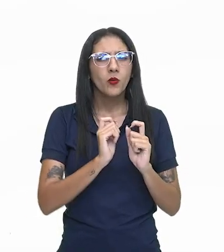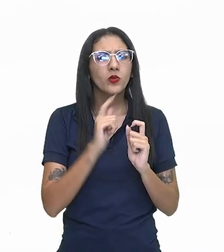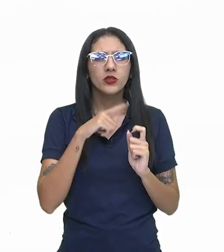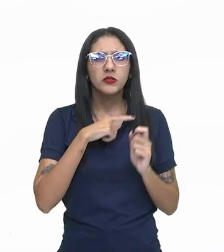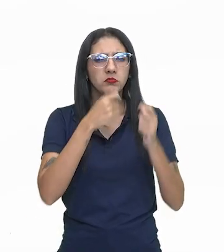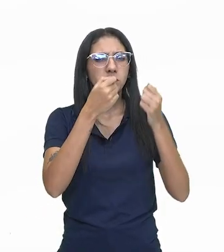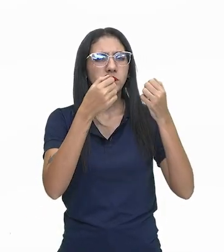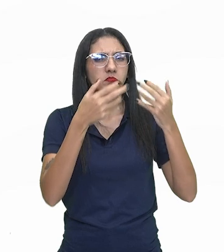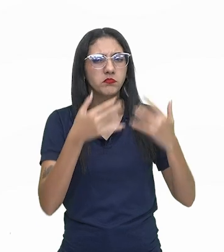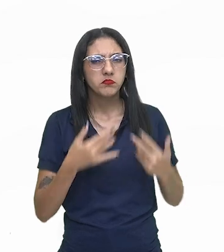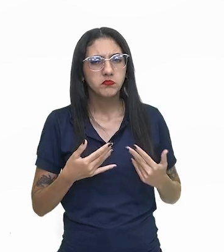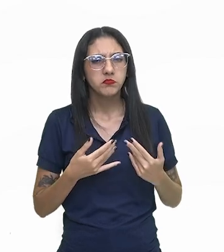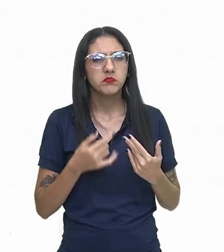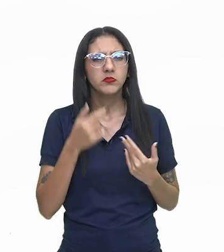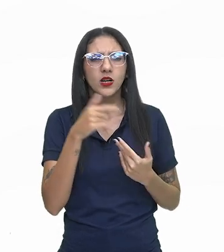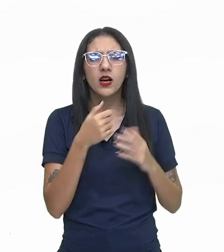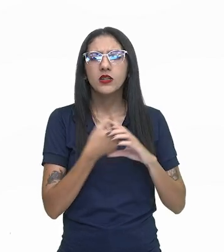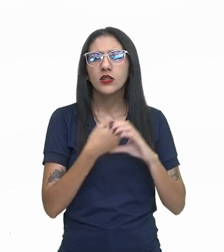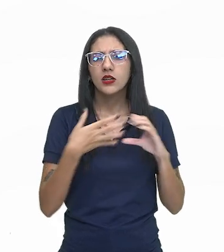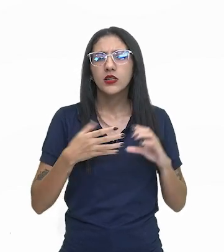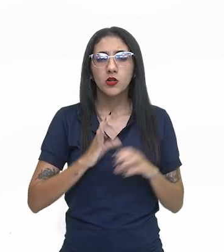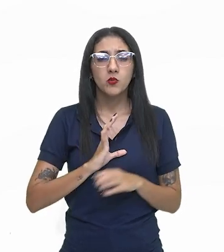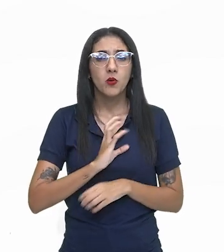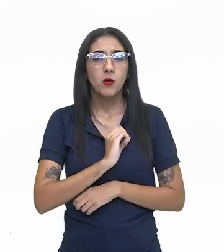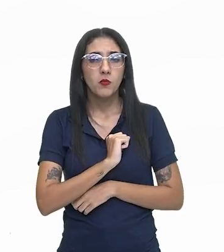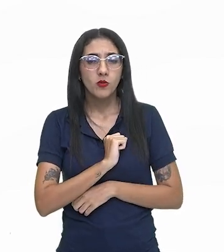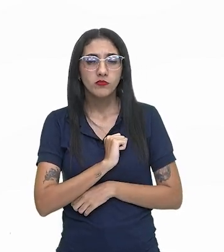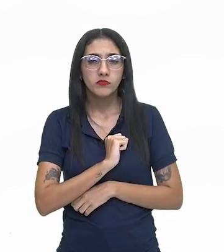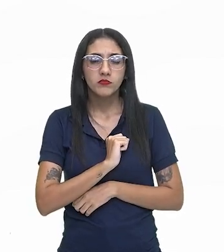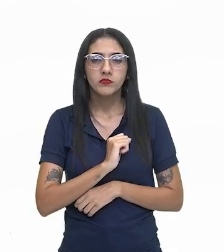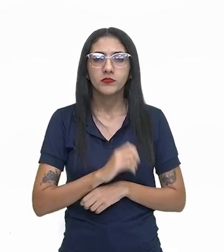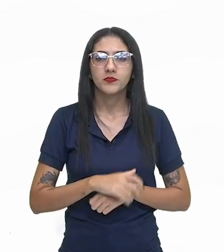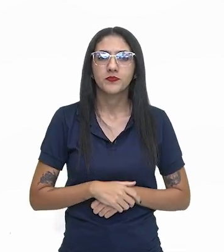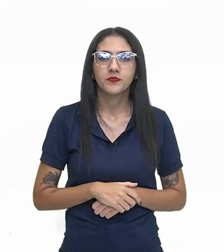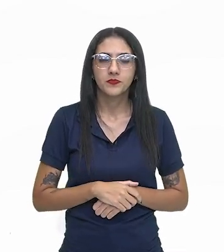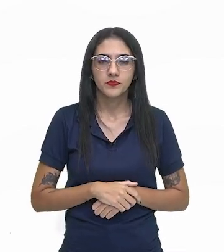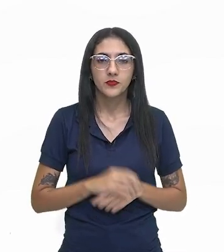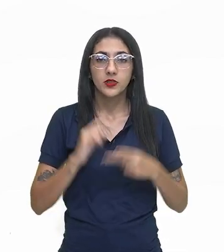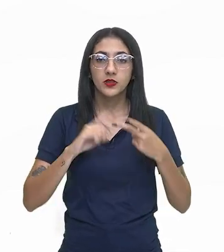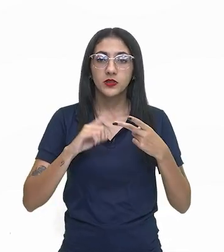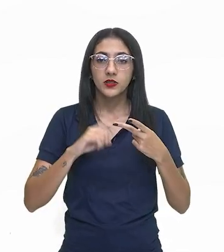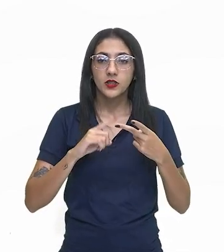sobre a esfera do amor? A esfera do amor, depois a esfera do direito e